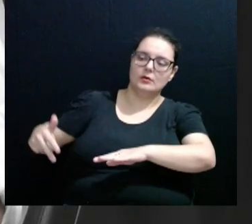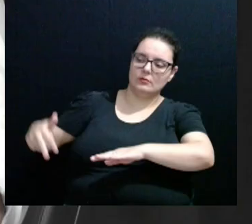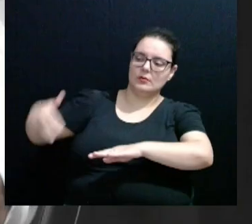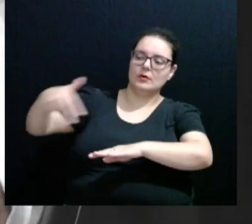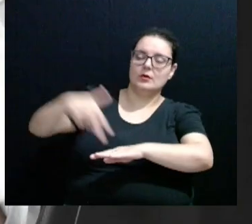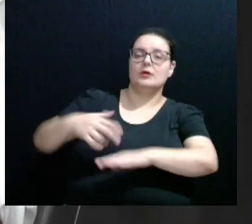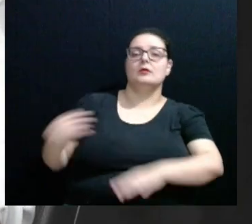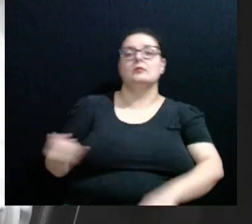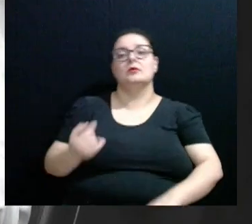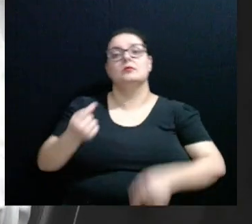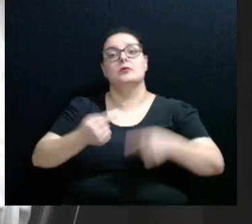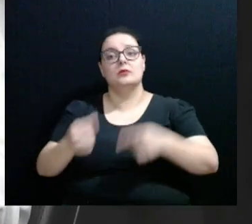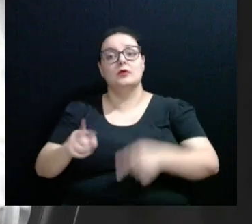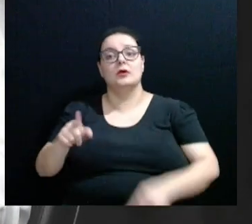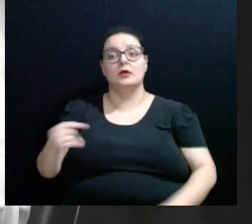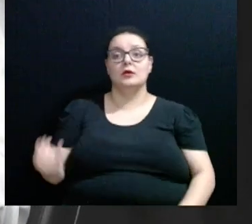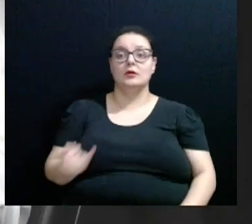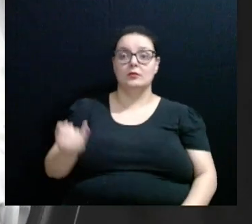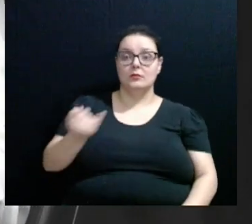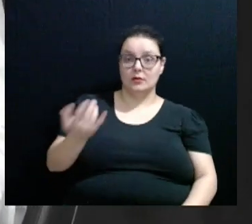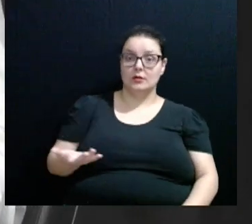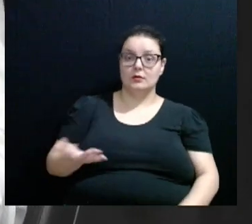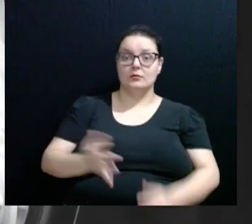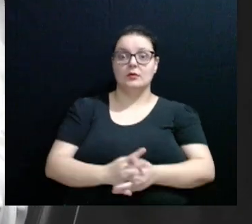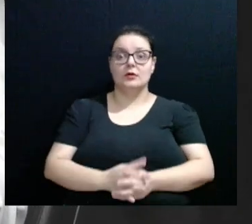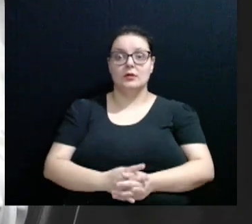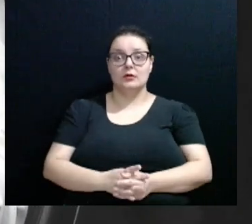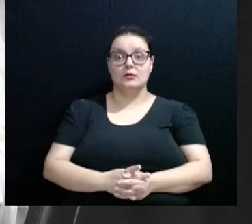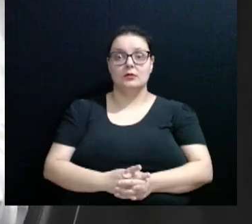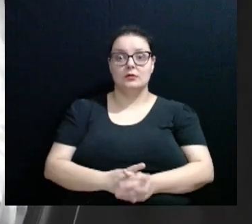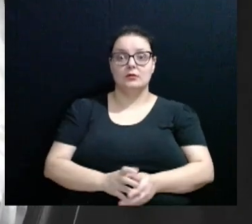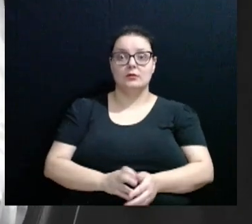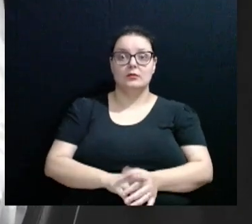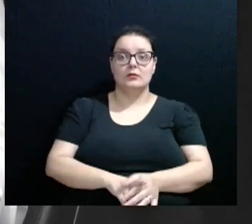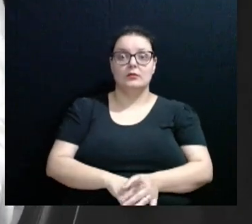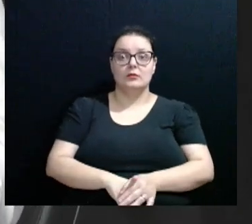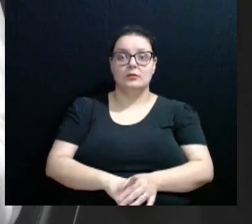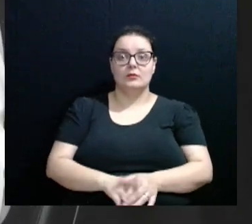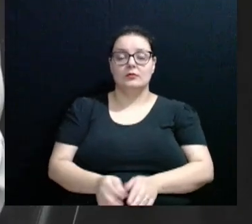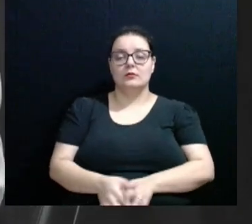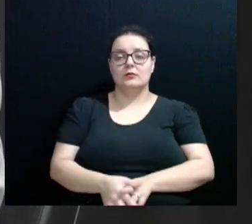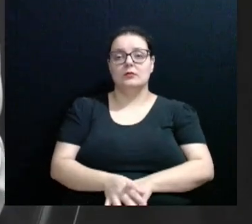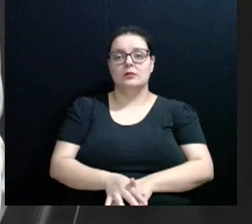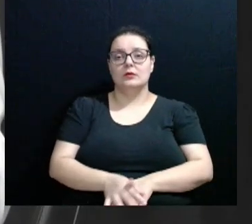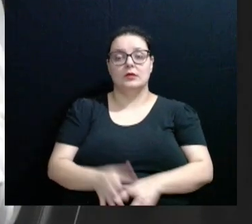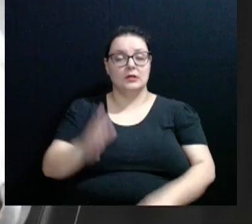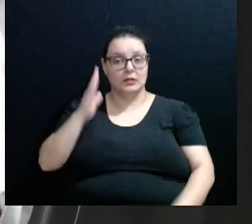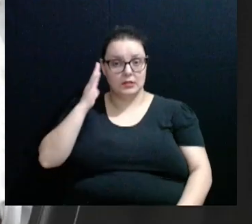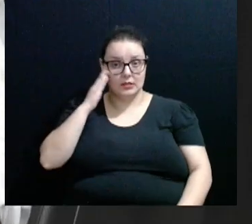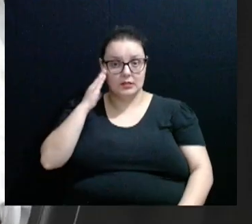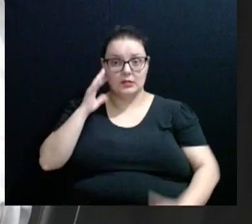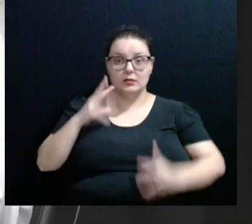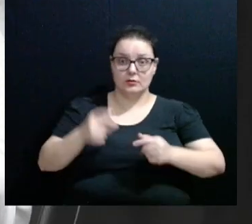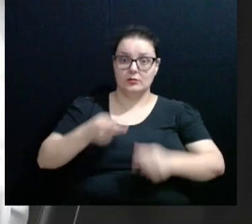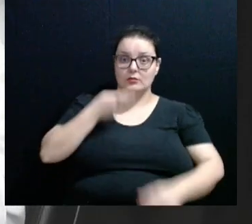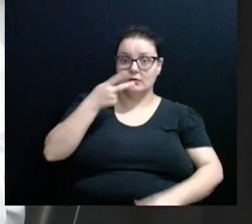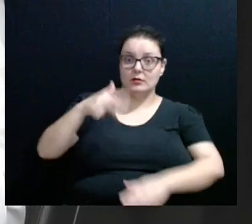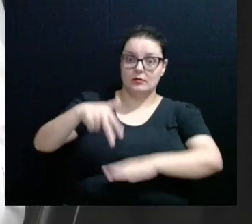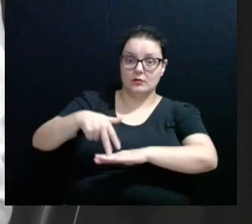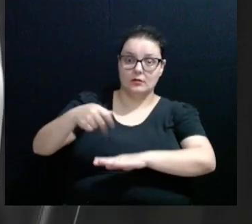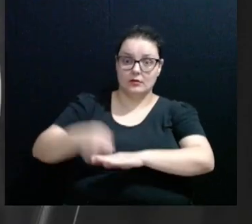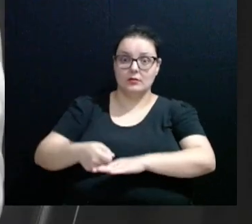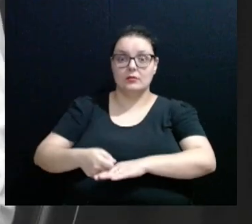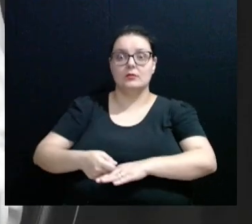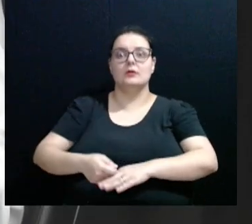vai fazer, é importante que você tenha entenda que o que você falar na tribuna, você vai ter que